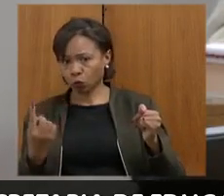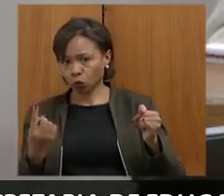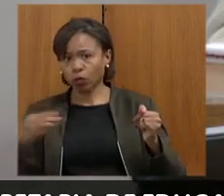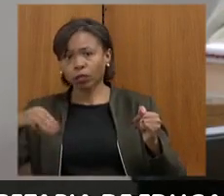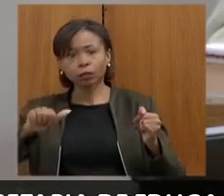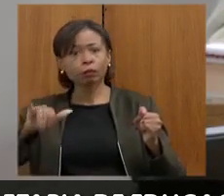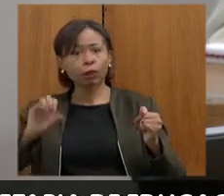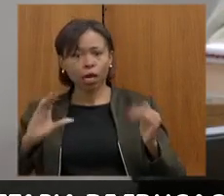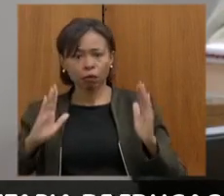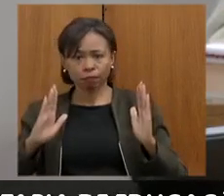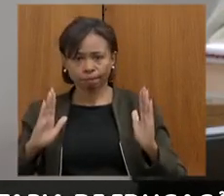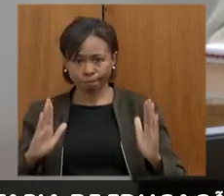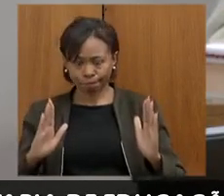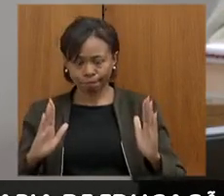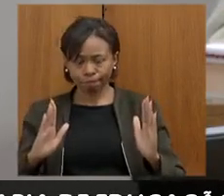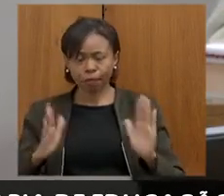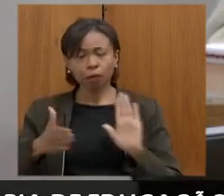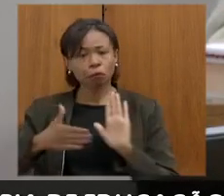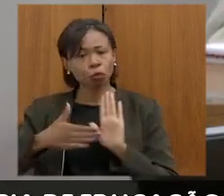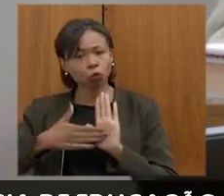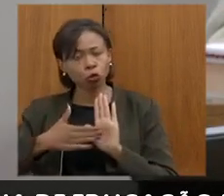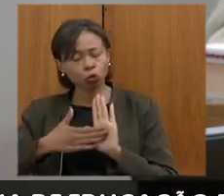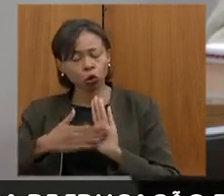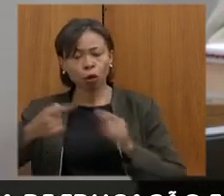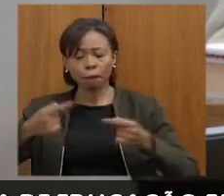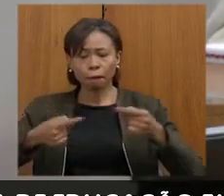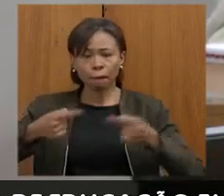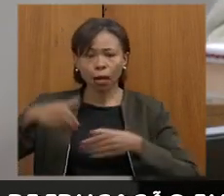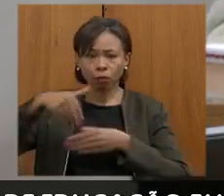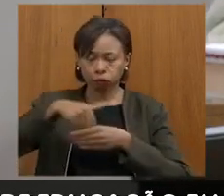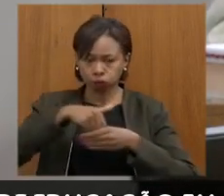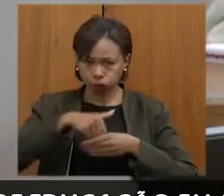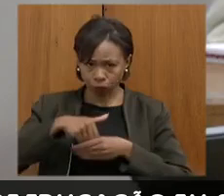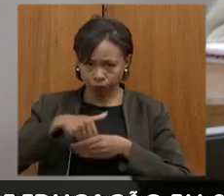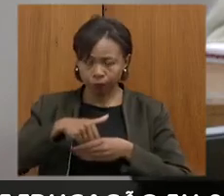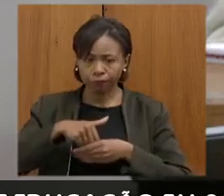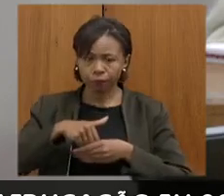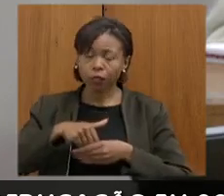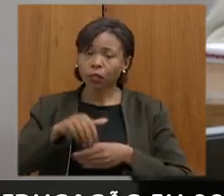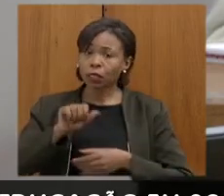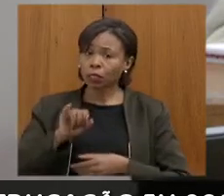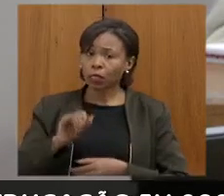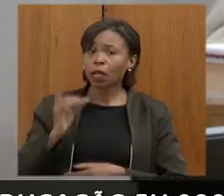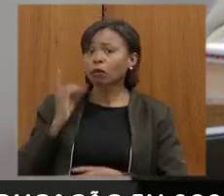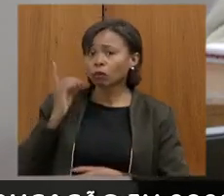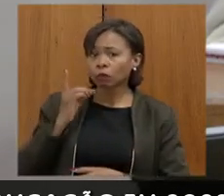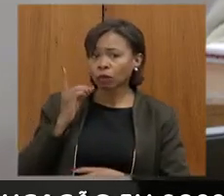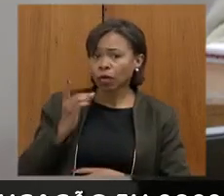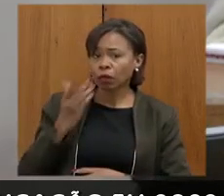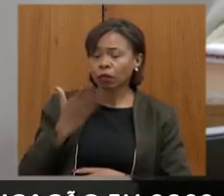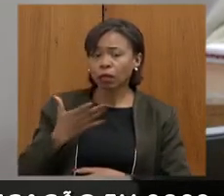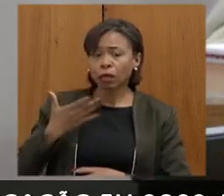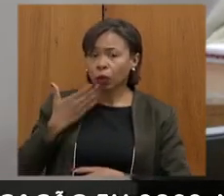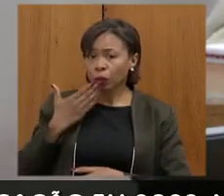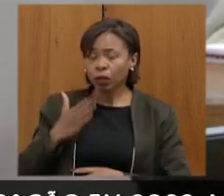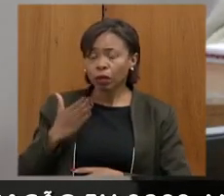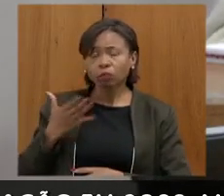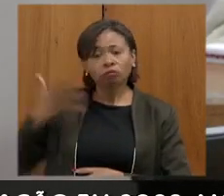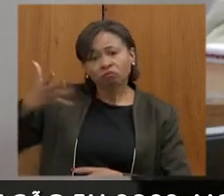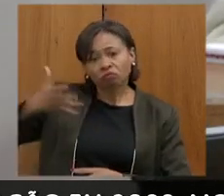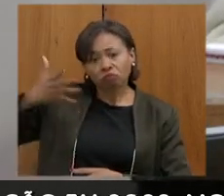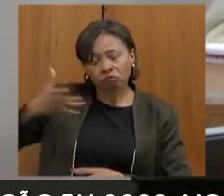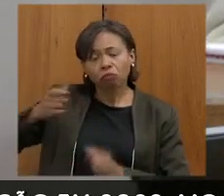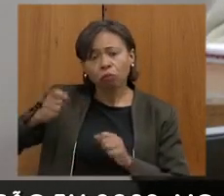proposições da comissão. Os parlamentares que desejarem fazer uso da palavra podem se inscrever pessoalmente, junto à